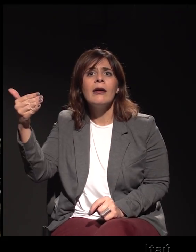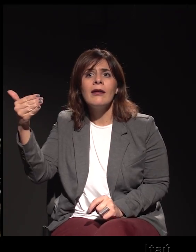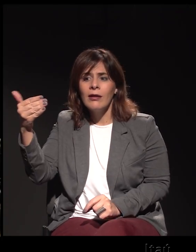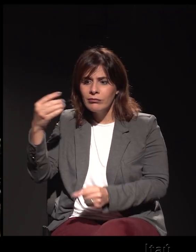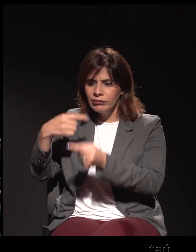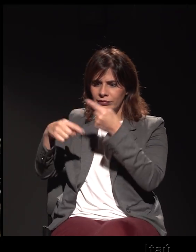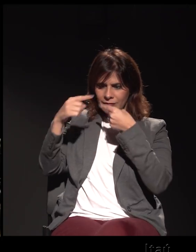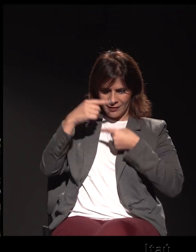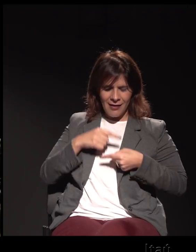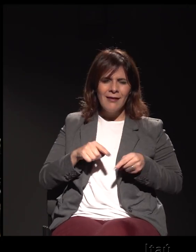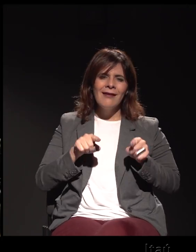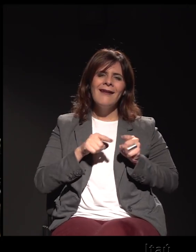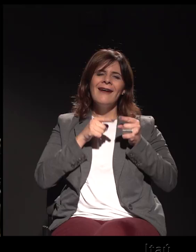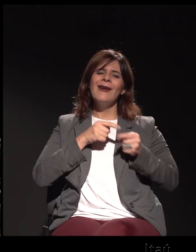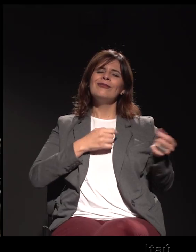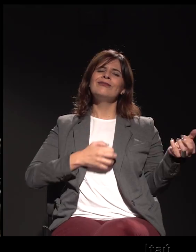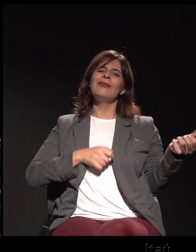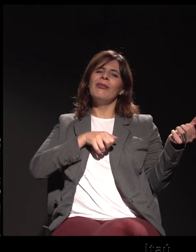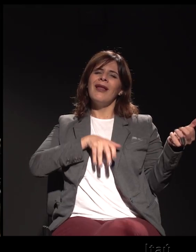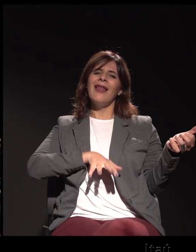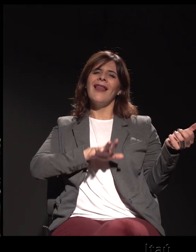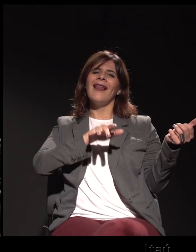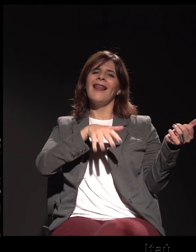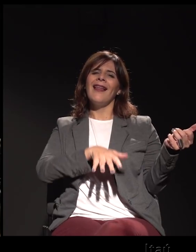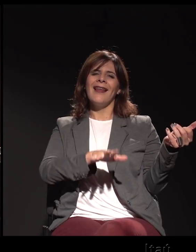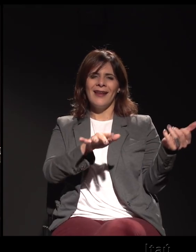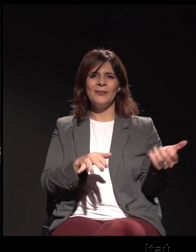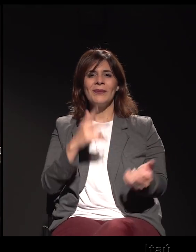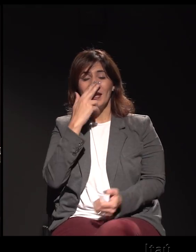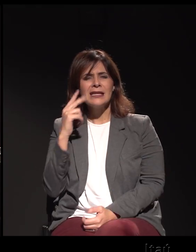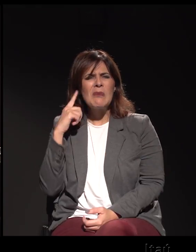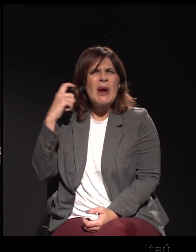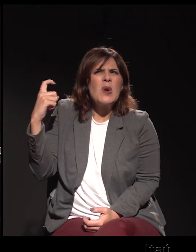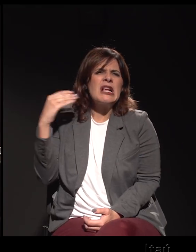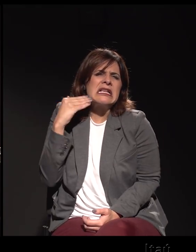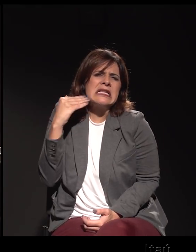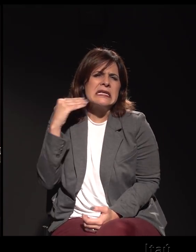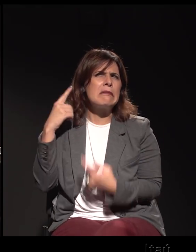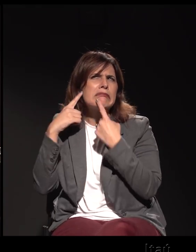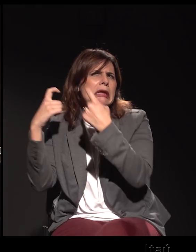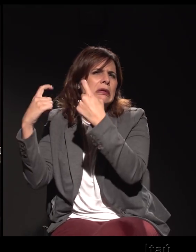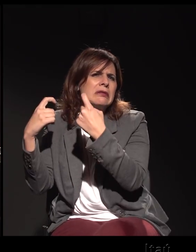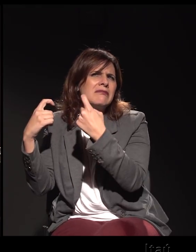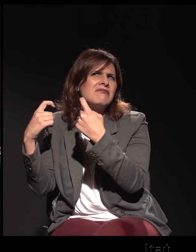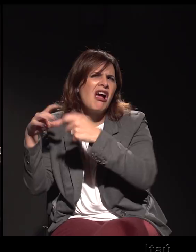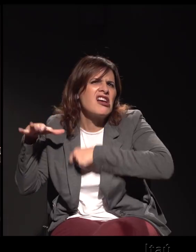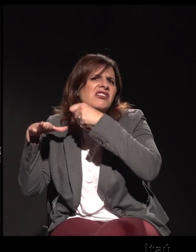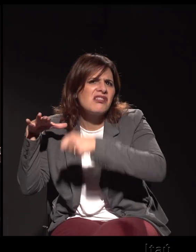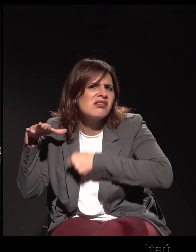em melodia para mim. Os ruídos se transformarem em melodia parece a deixa perfeita para a gente experimentar um